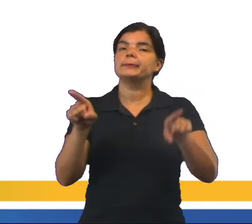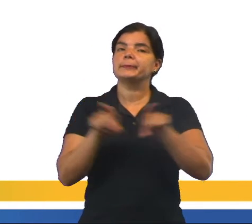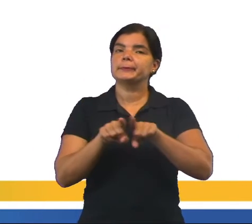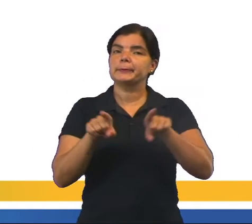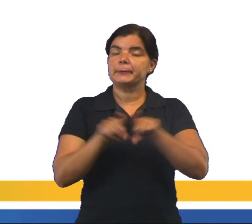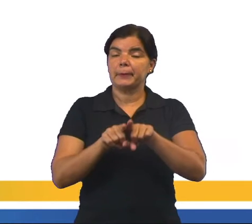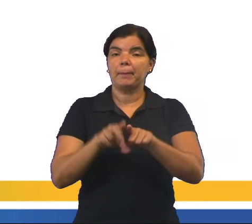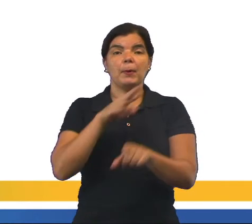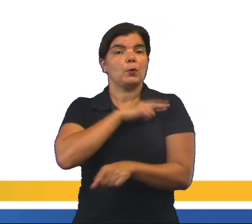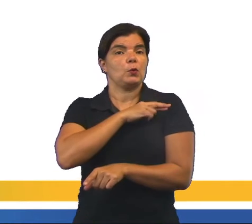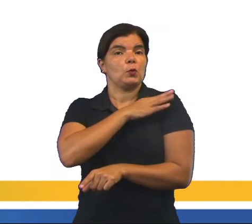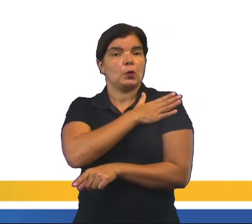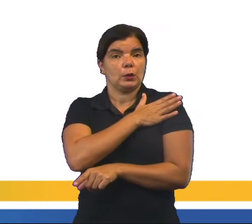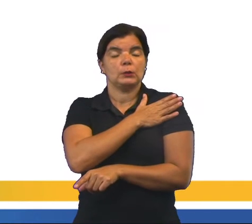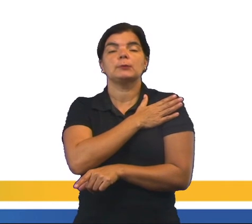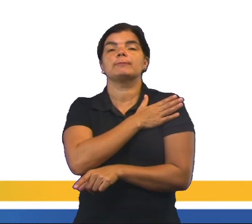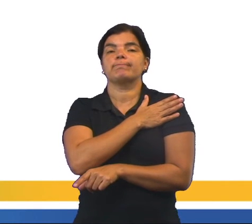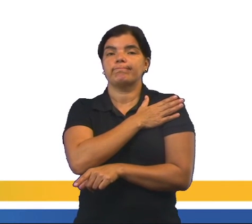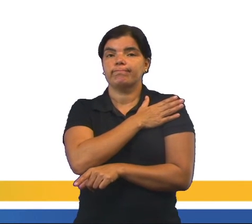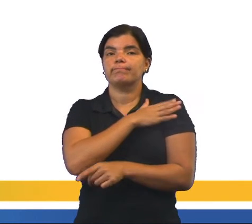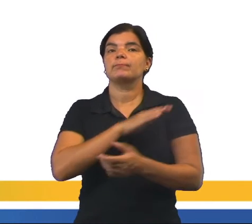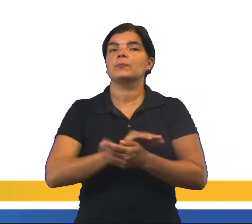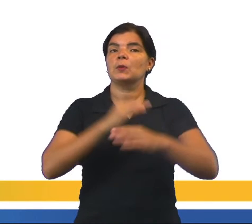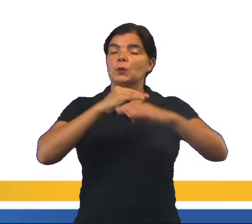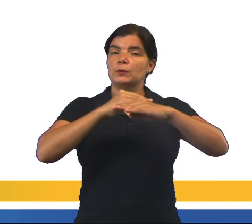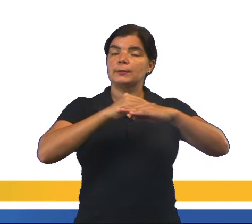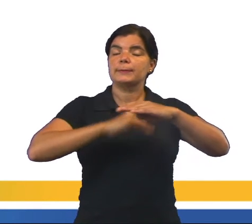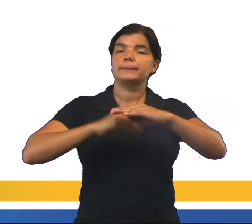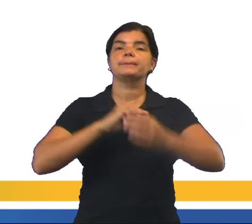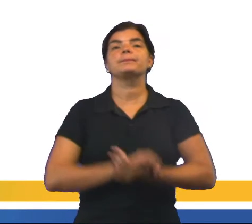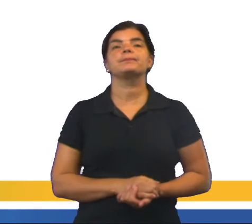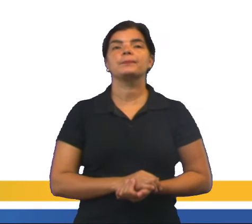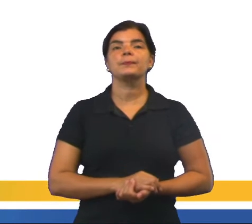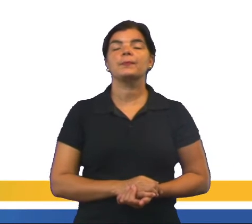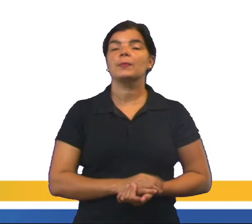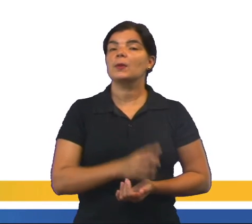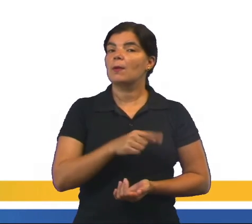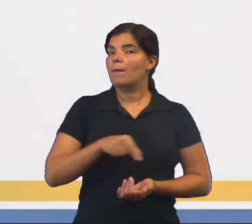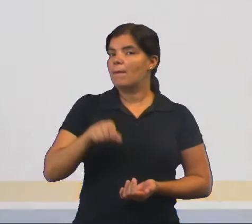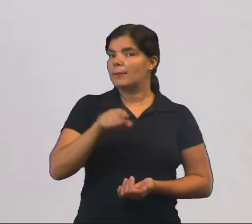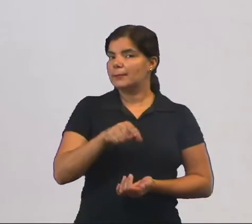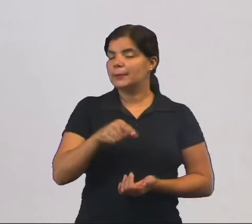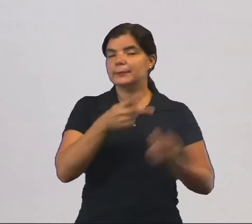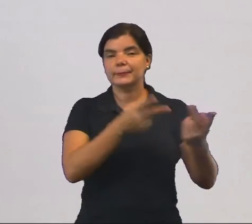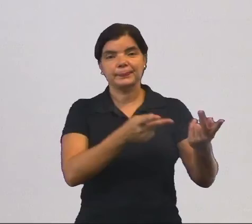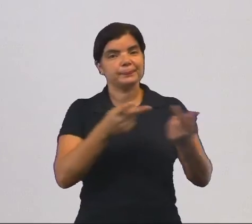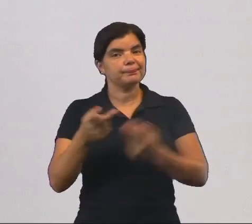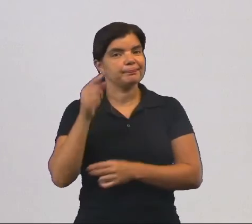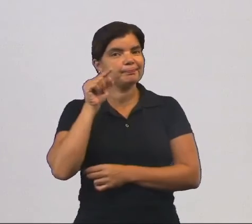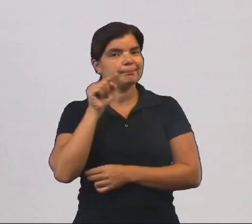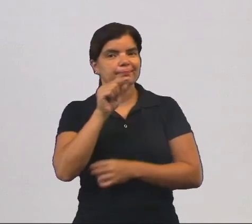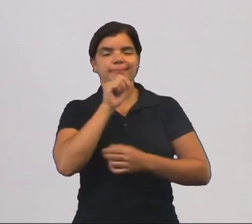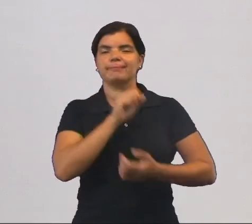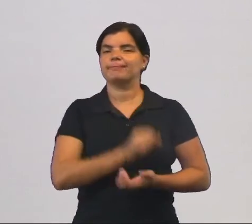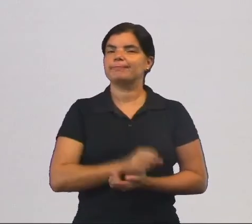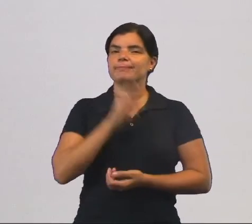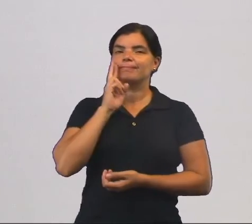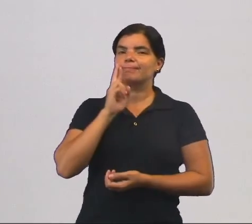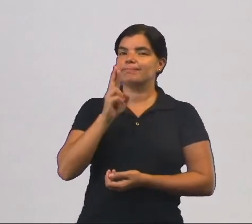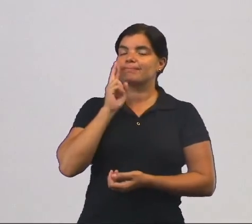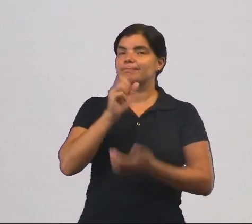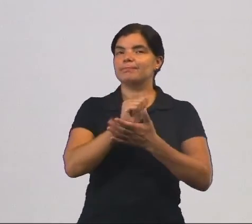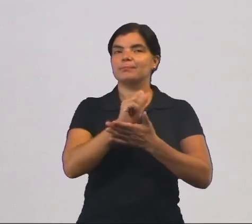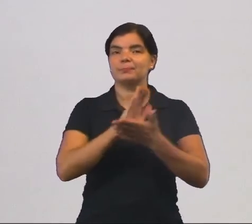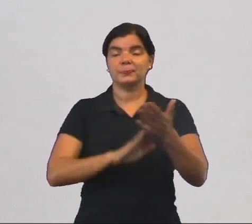questão racial desempenhou também um fator de desigualdade. E aí eu queria convidar você, para